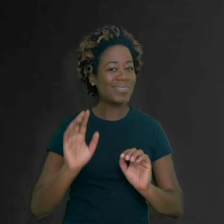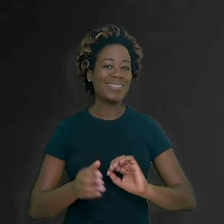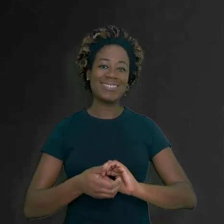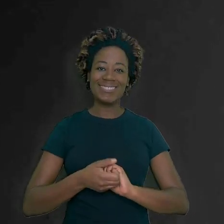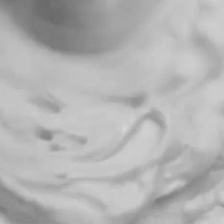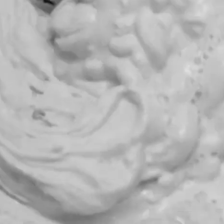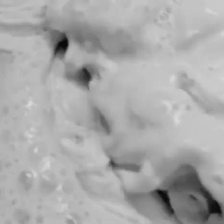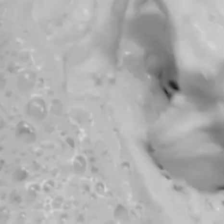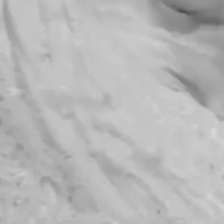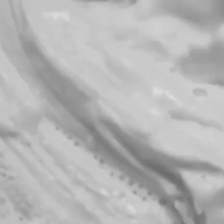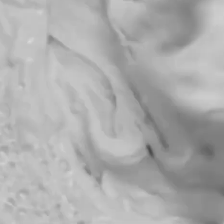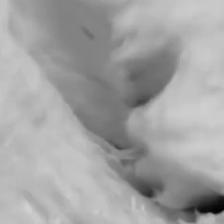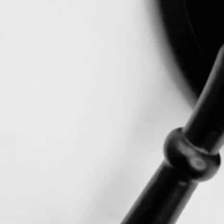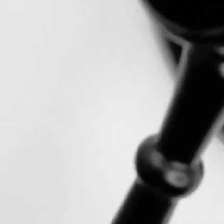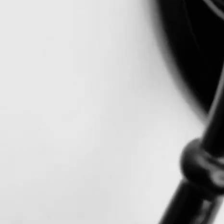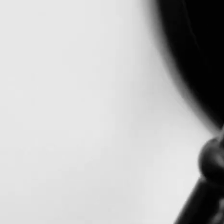vinheta!